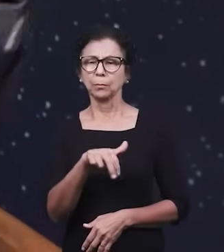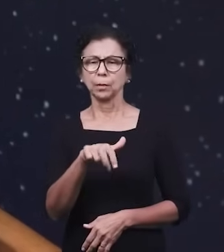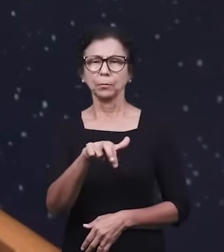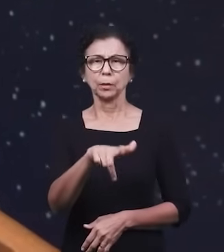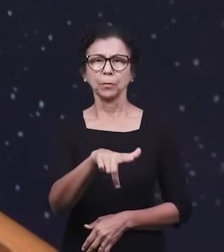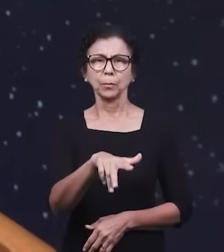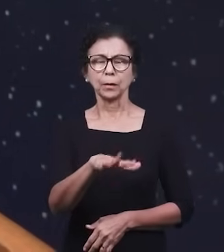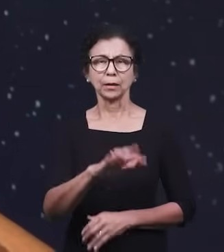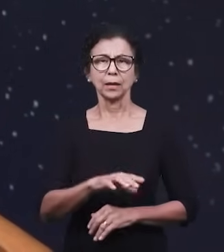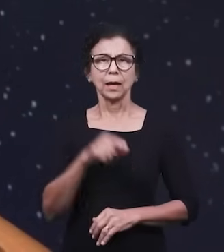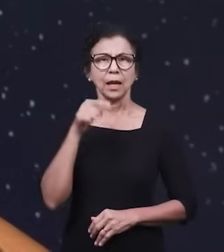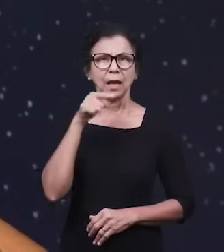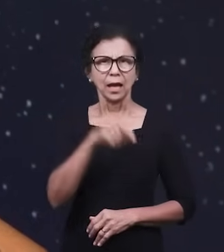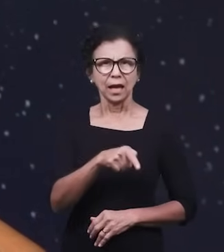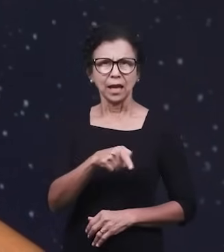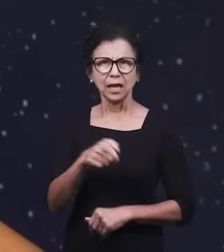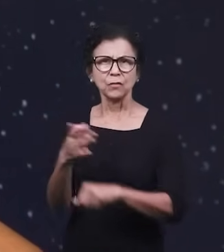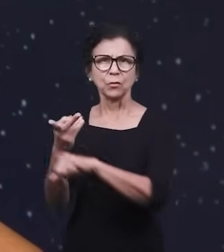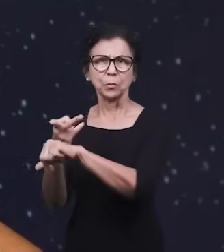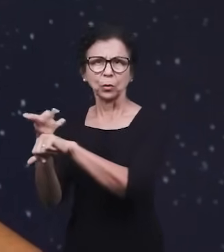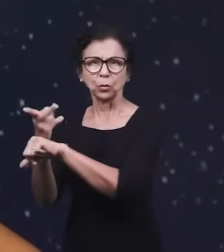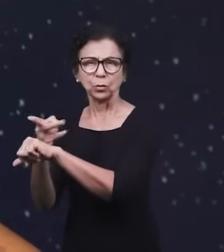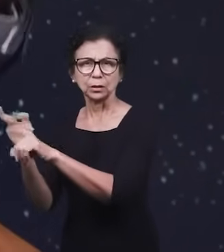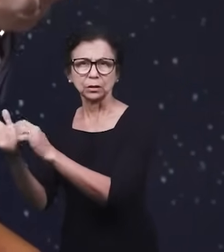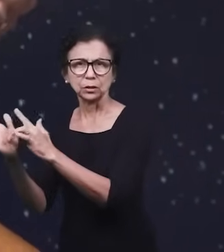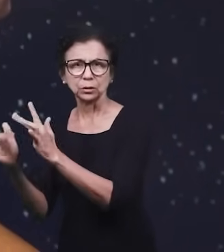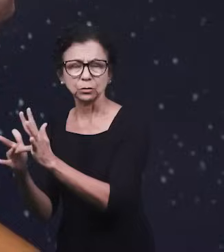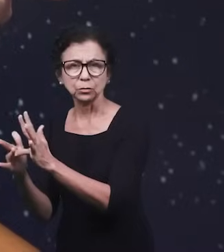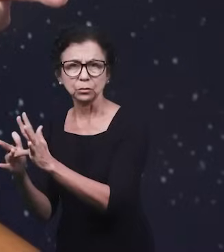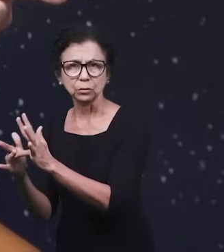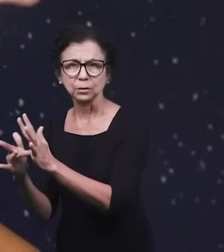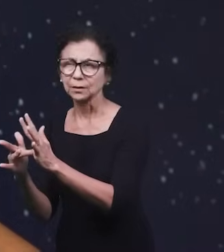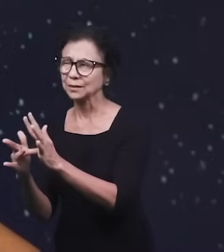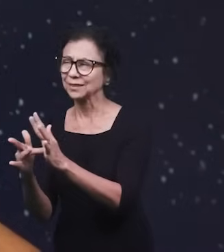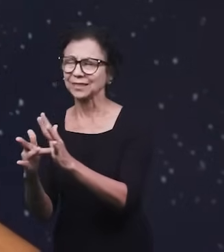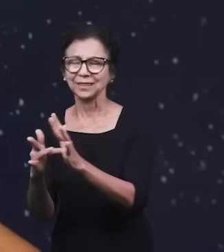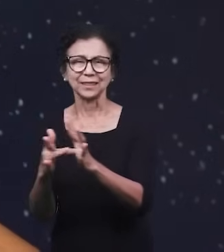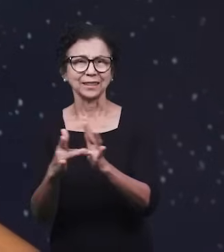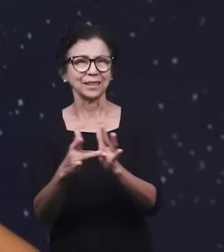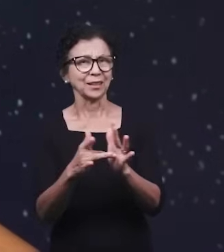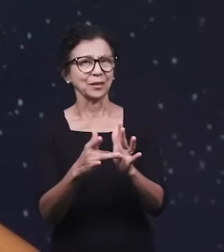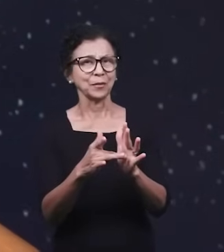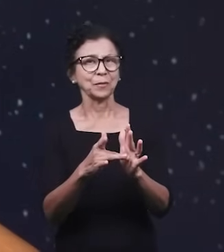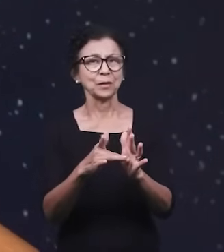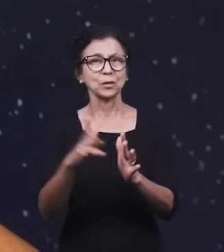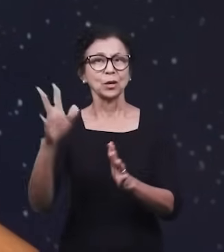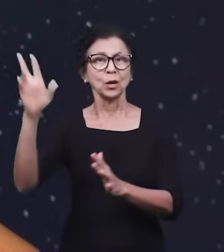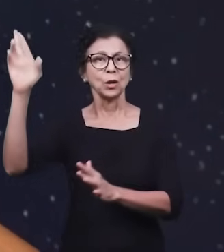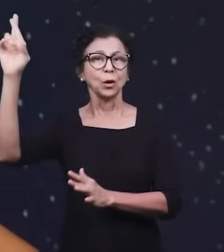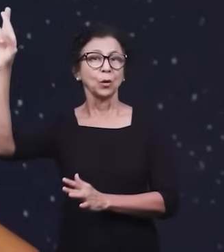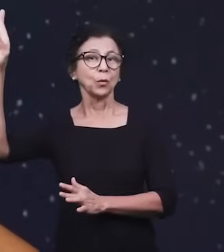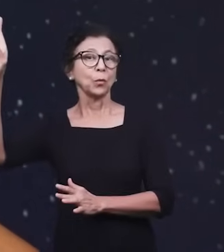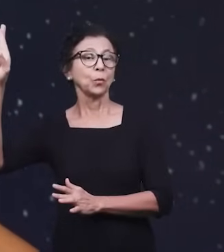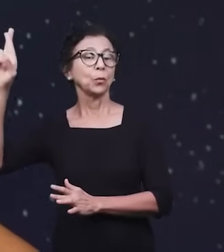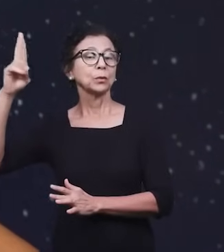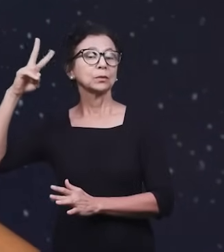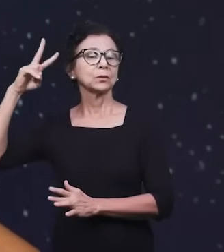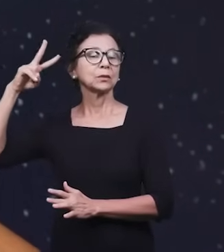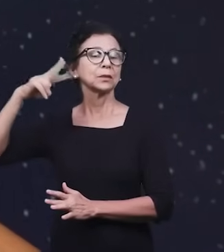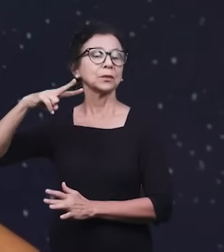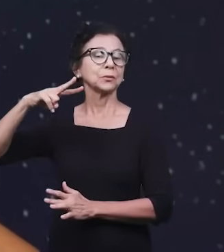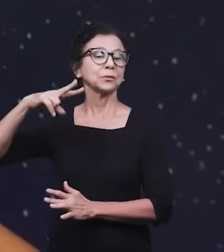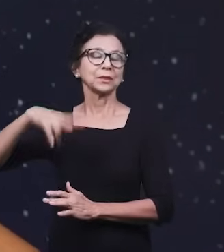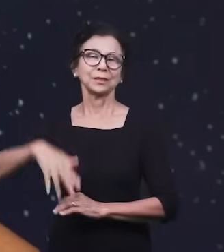foi atrás de Jesus. Não foi ele que escolheu o Senhor, mas o Senhor que o Ele escolheu. estava perseguindo os crentes.